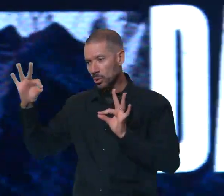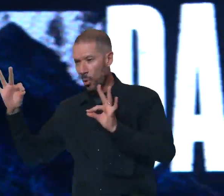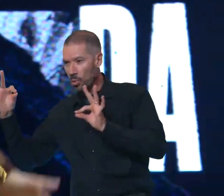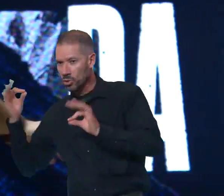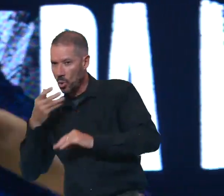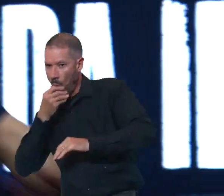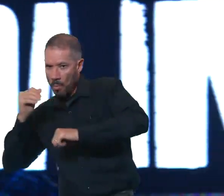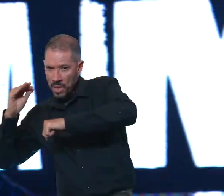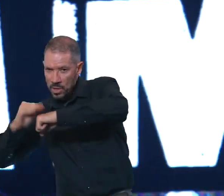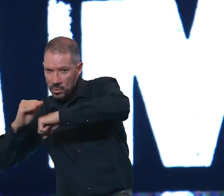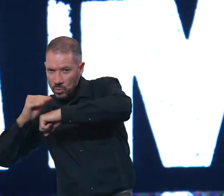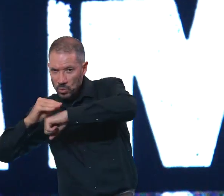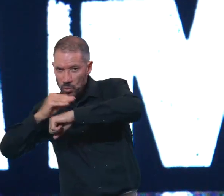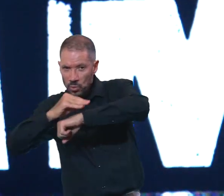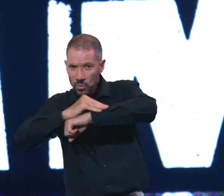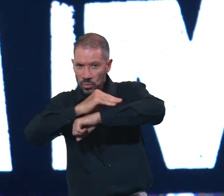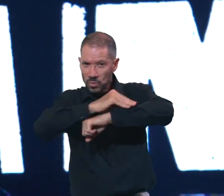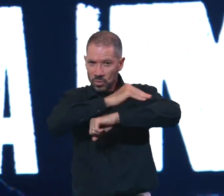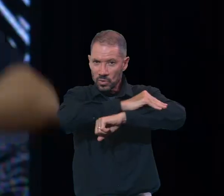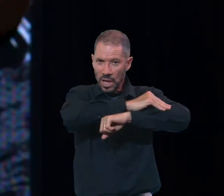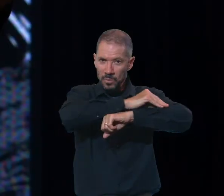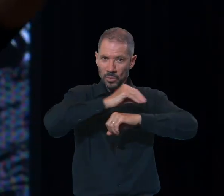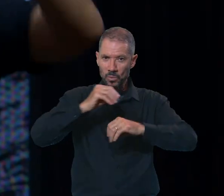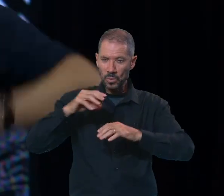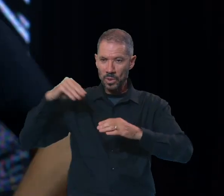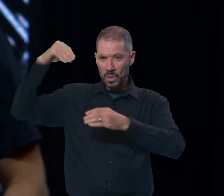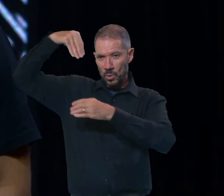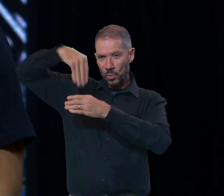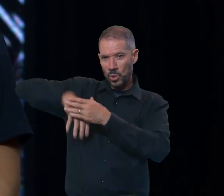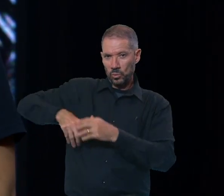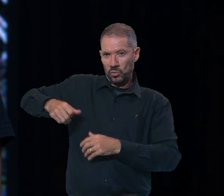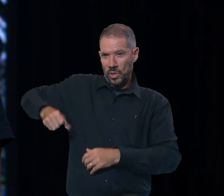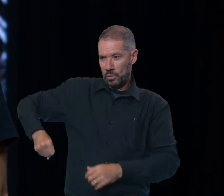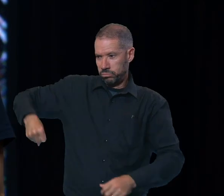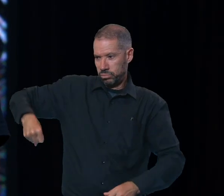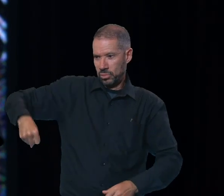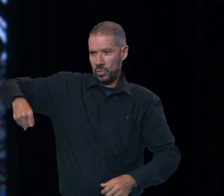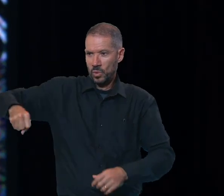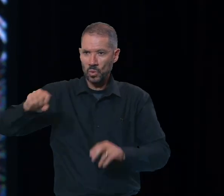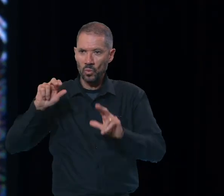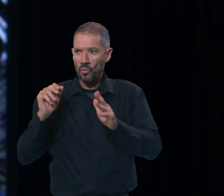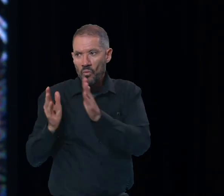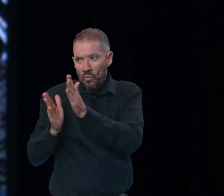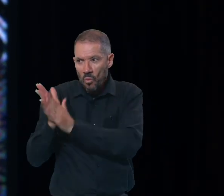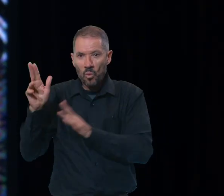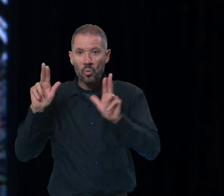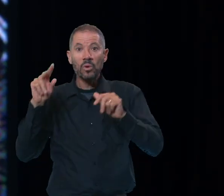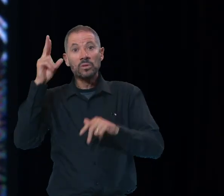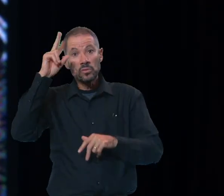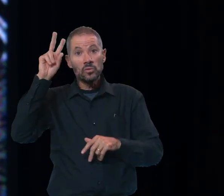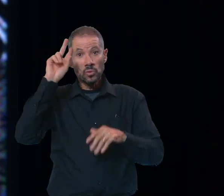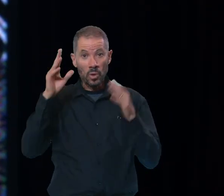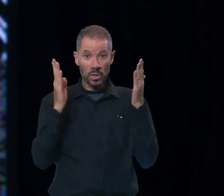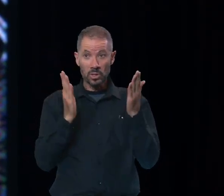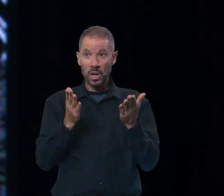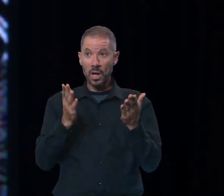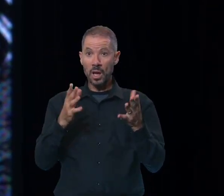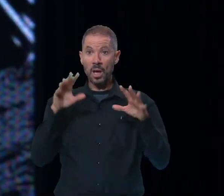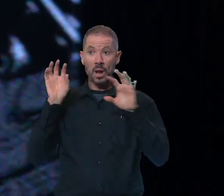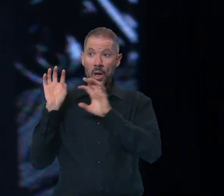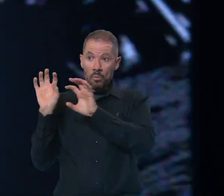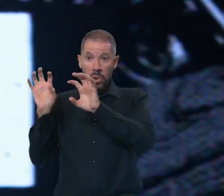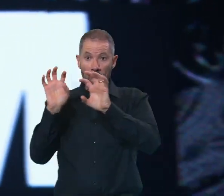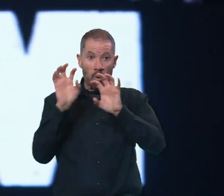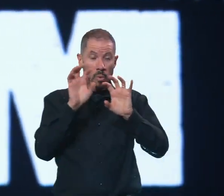homem do saco e põe dentro do saco e leva embora e nunca mais vê. Quem já ouviu essa história, gente? Olha o rumor,